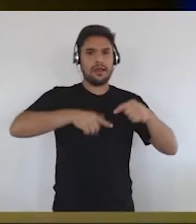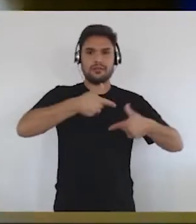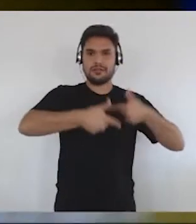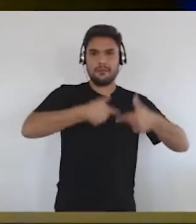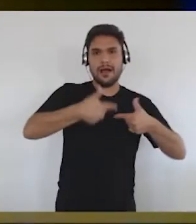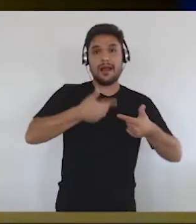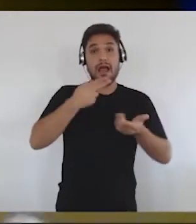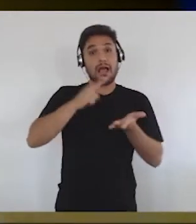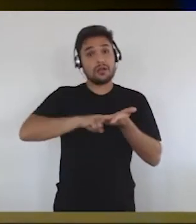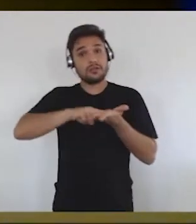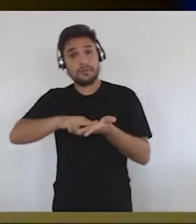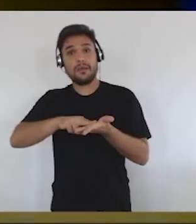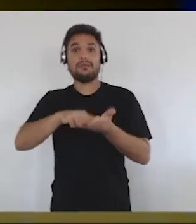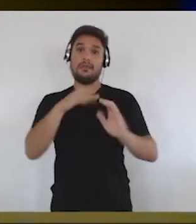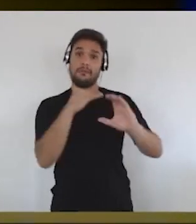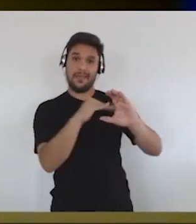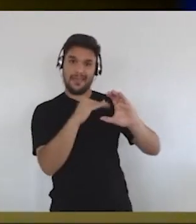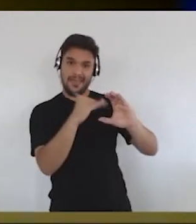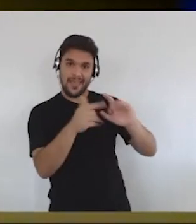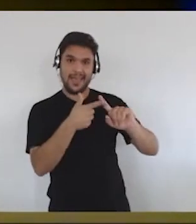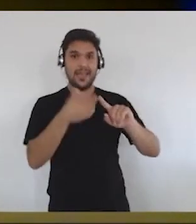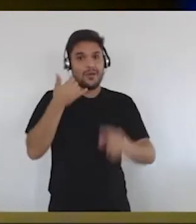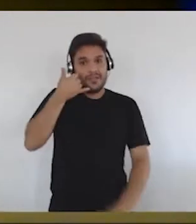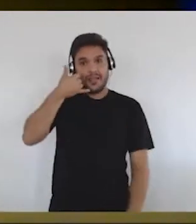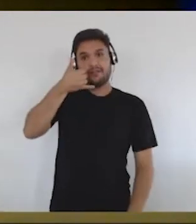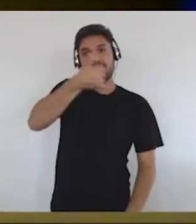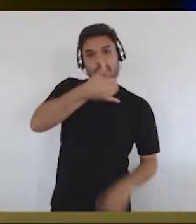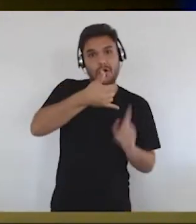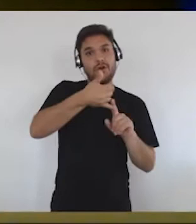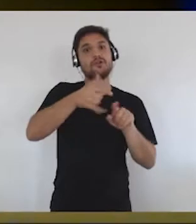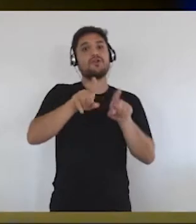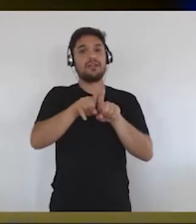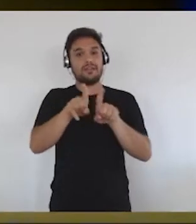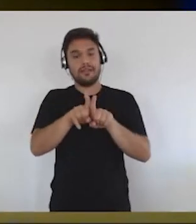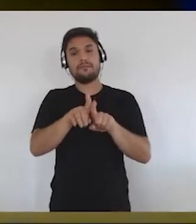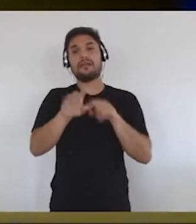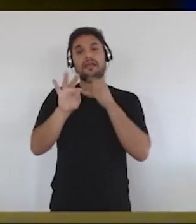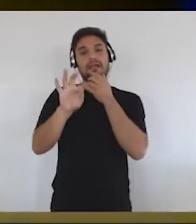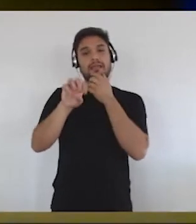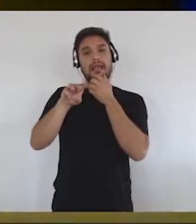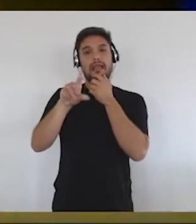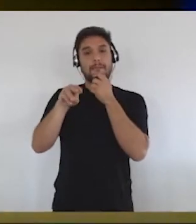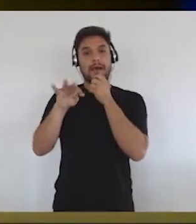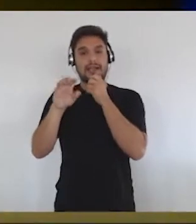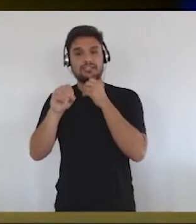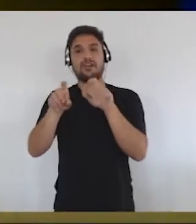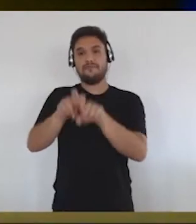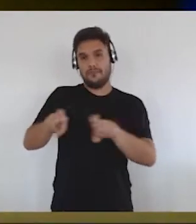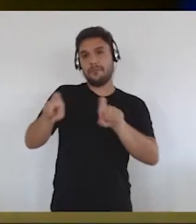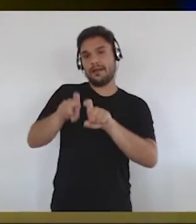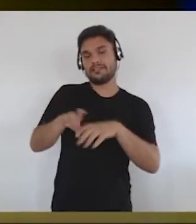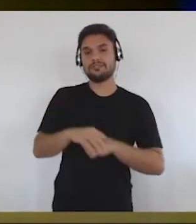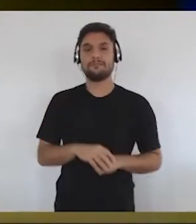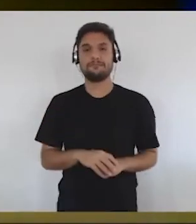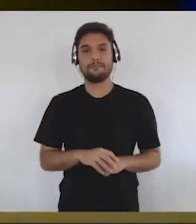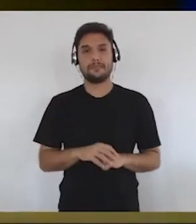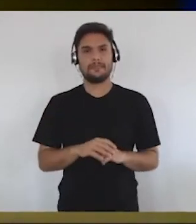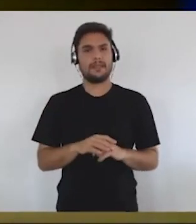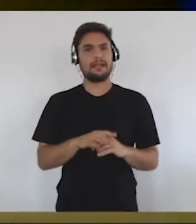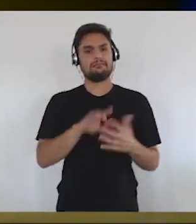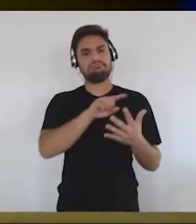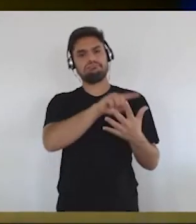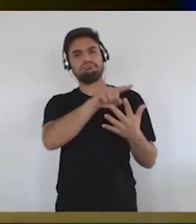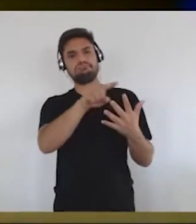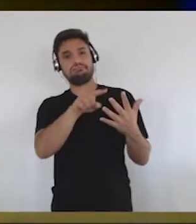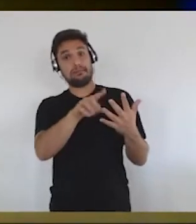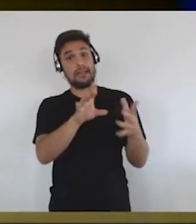as correspondências eletrônicas, as telefônicas e a telemática, que é aquela ligada à informática. Isso desde que relativas